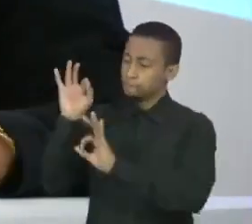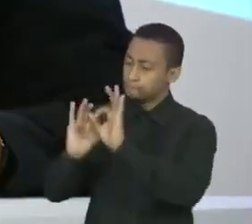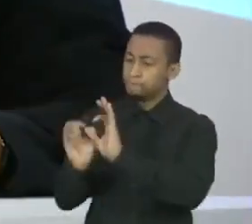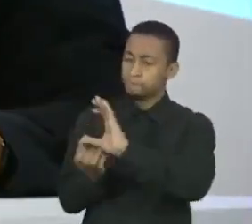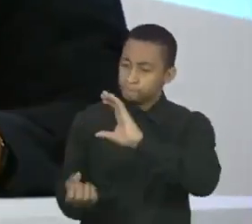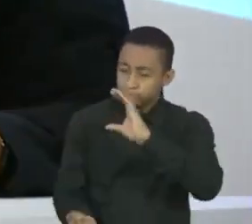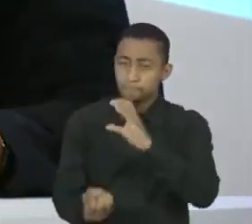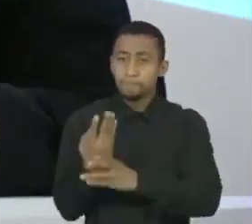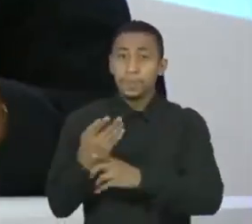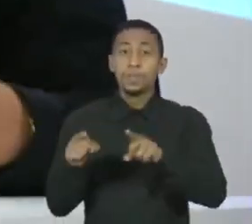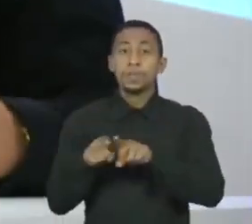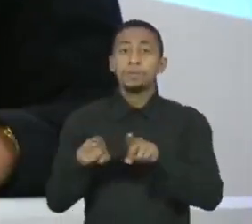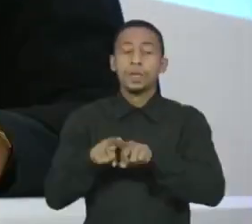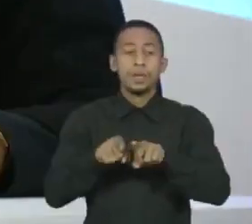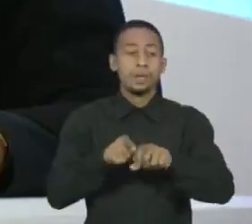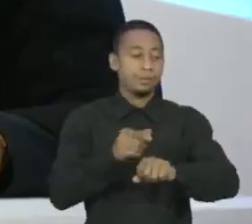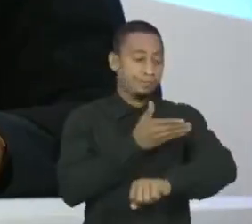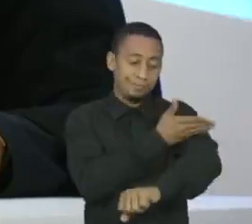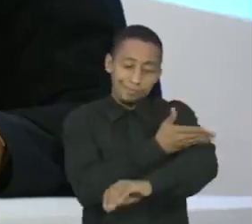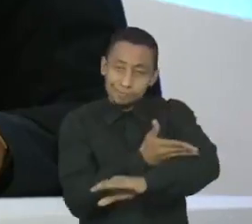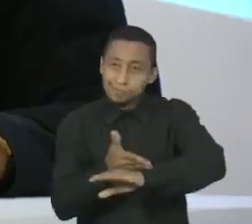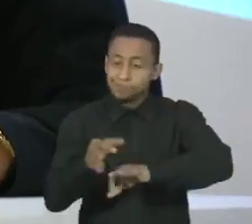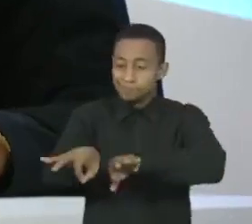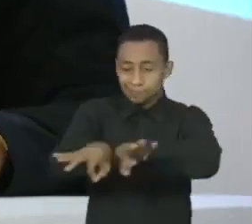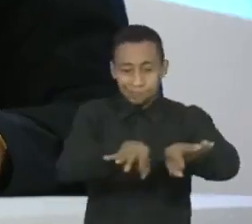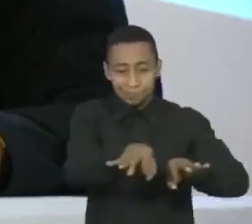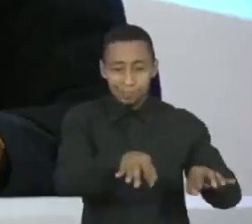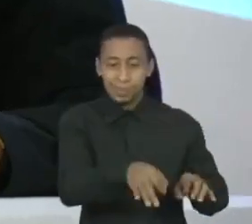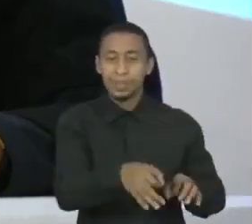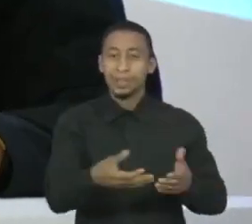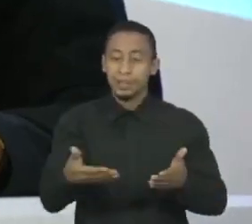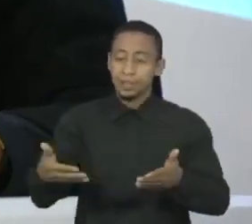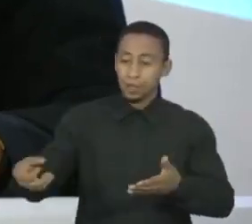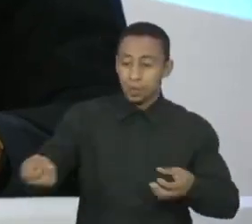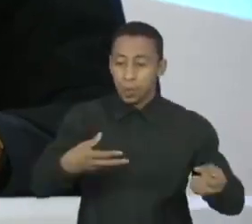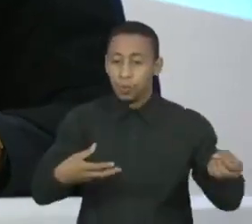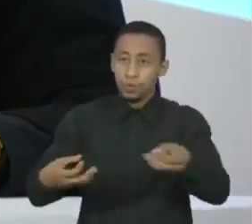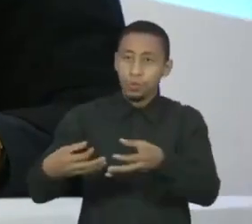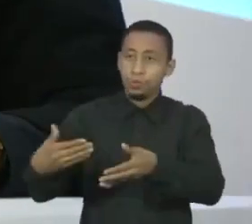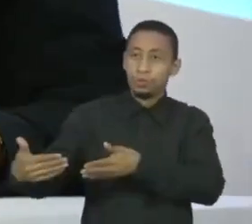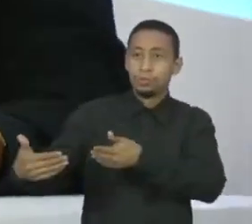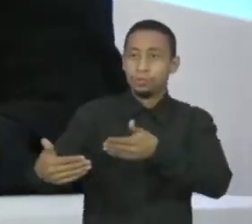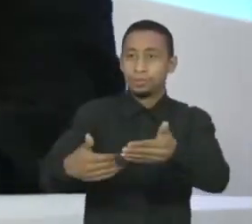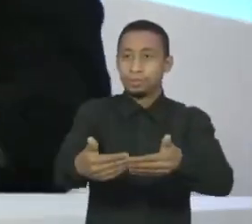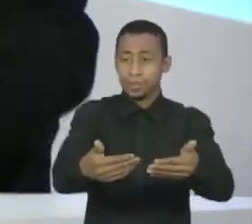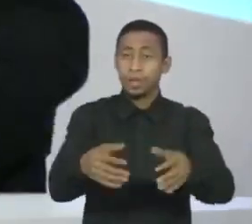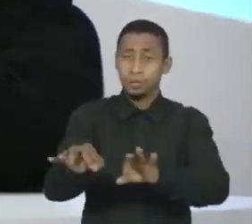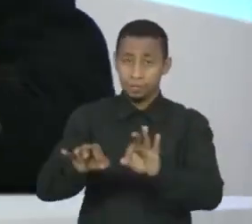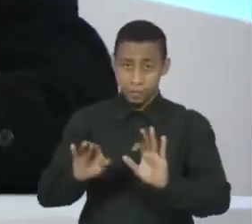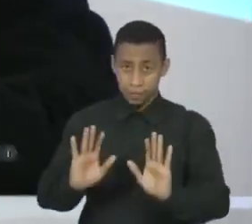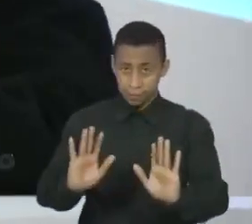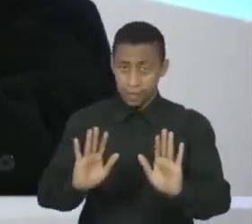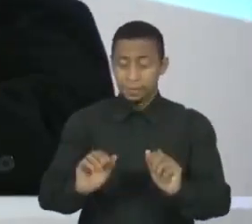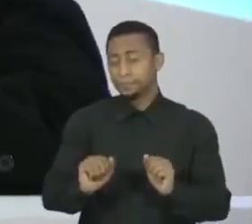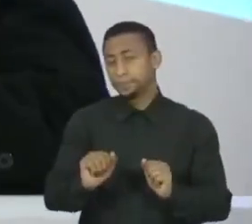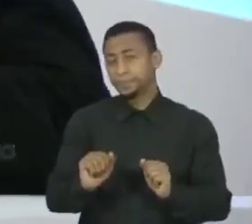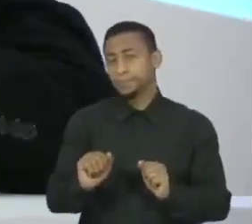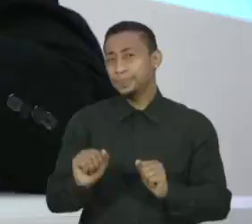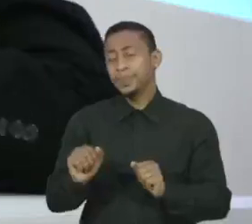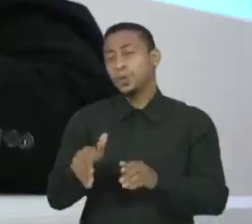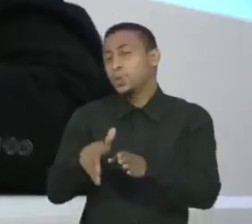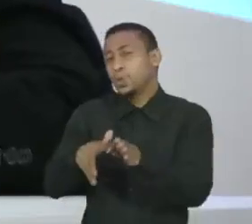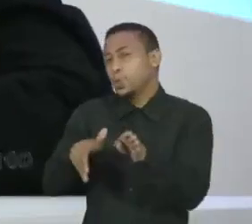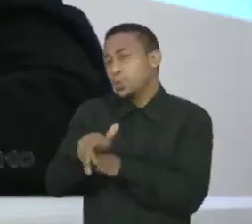processo de modernização, toda a dialética da modernização. Queria perguntar para o senhor o seguinte, que conselho o senhor teria a